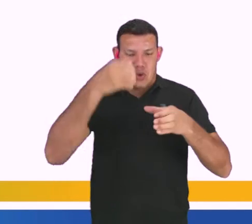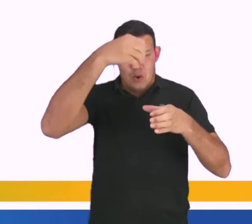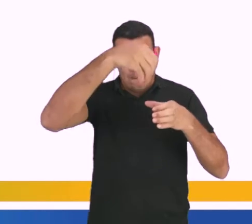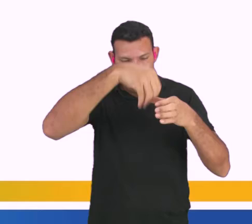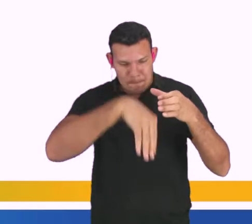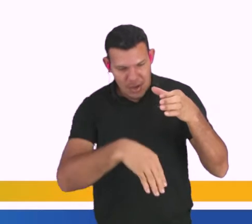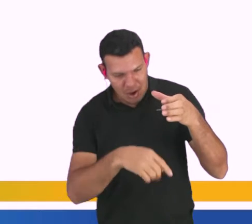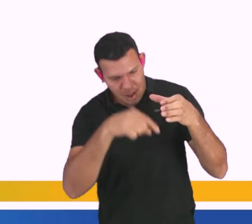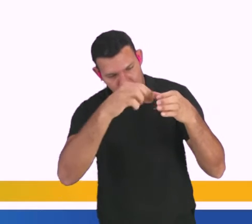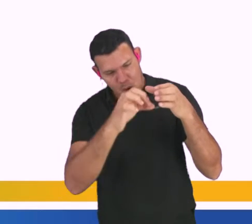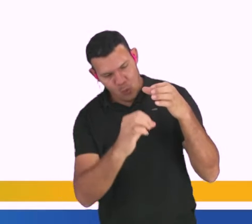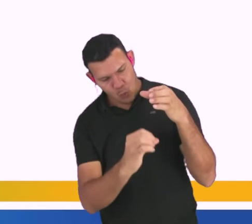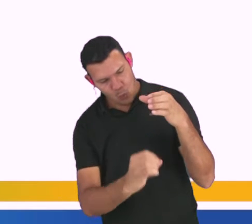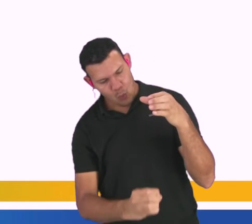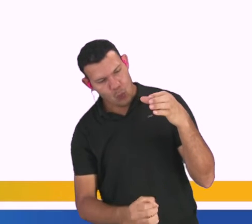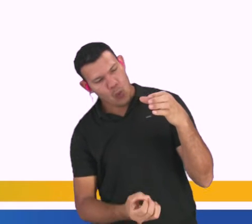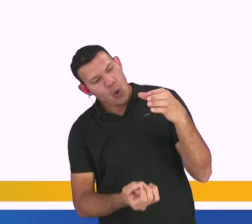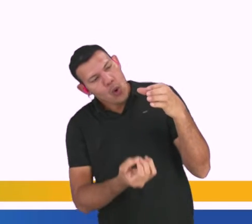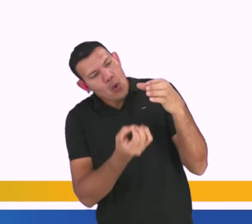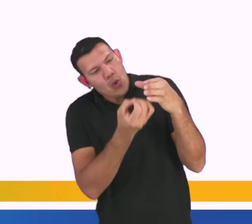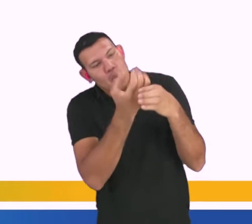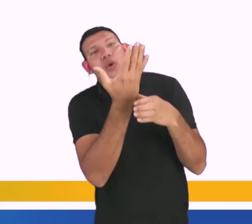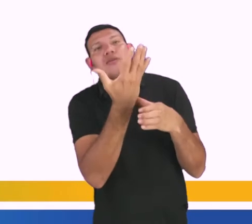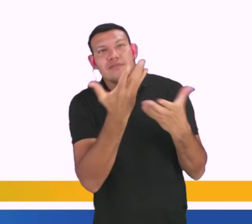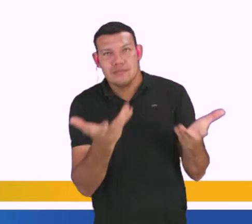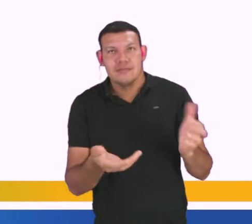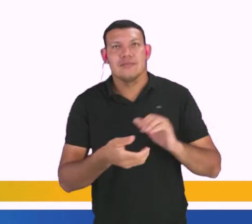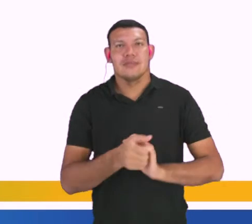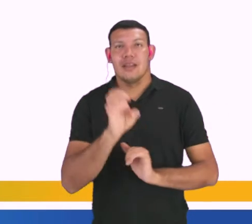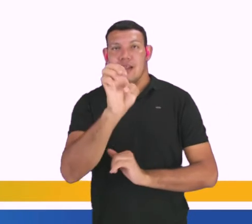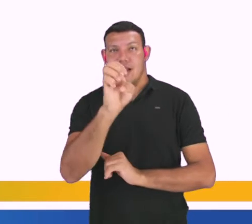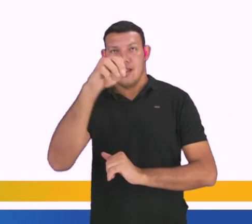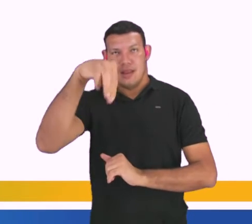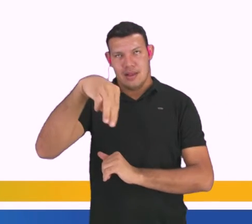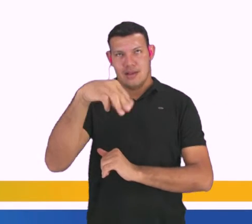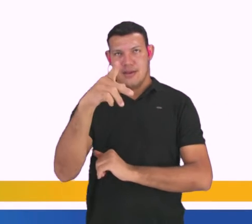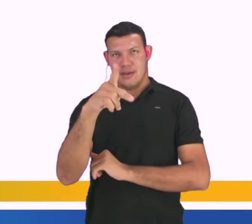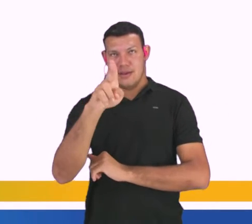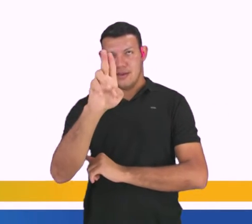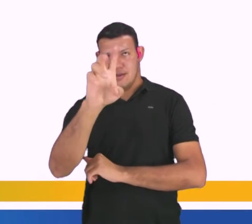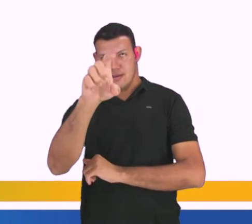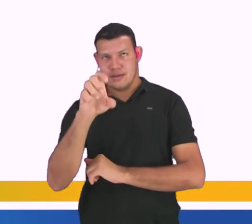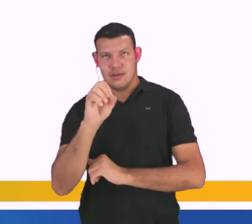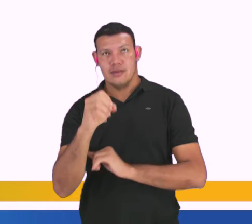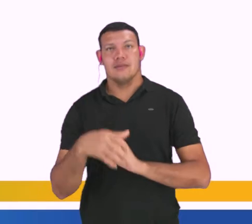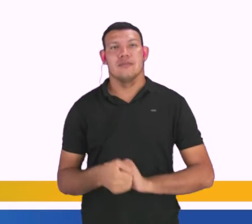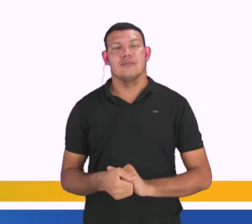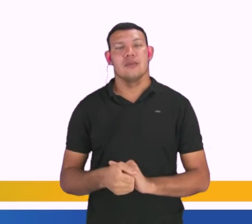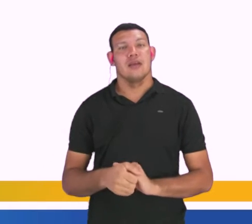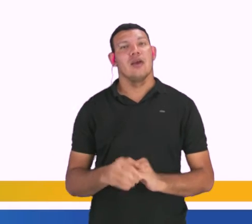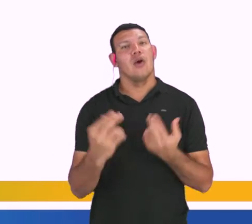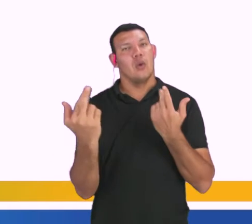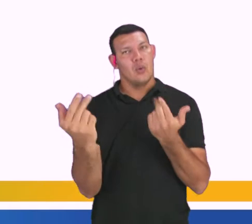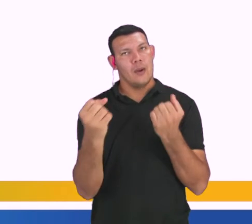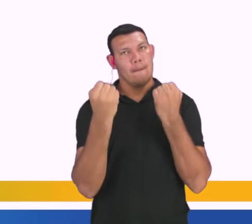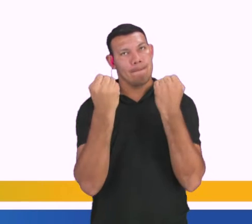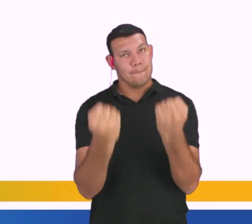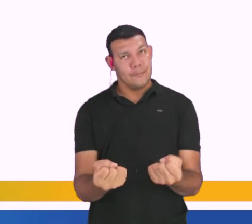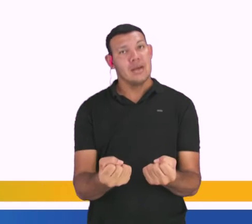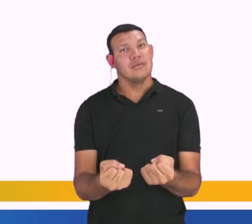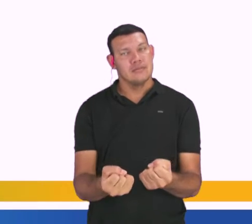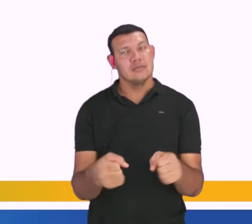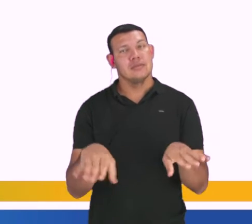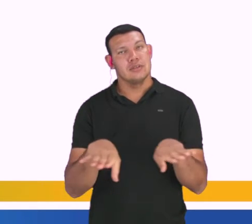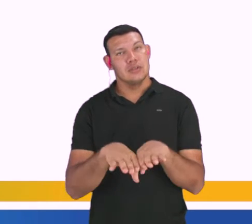ele sobe, a gente chama isso então de empuxo. O empuxo ele vai ser igual ao peso quando a gente for calcular, e o peso ele é igual a